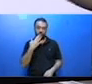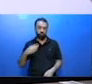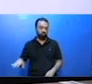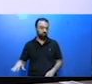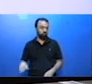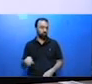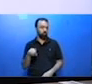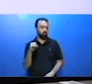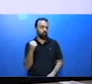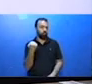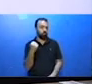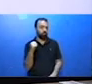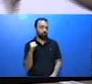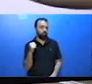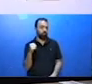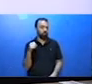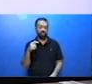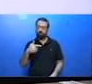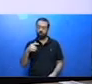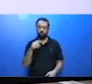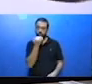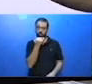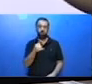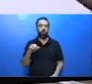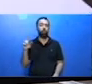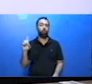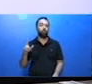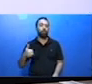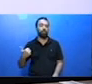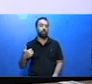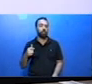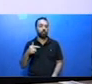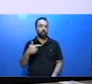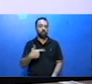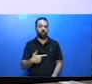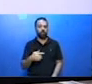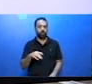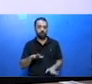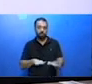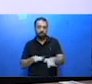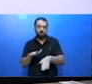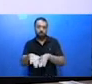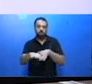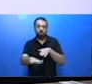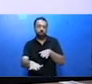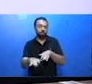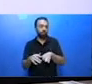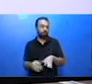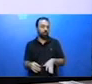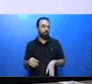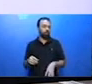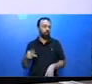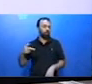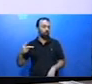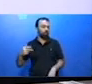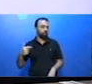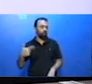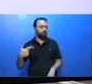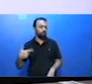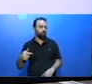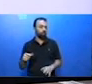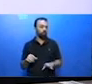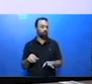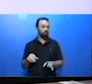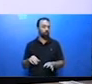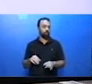usou 10 passos. E o Victor Hugo usou 12 passos. Aí a gente vai problematizar.